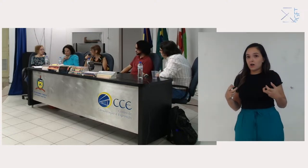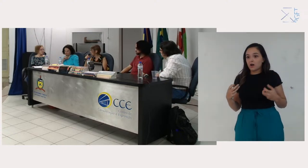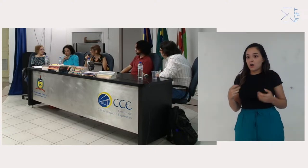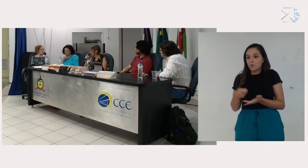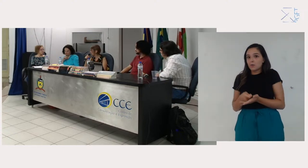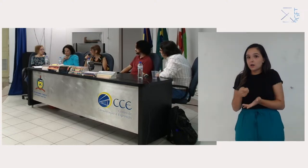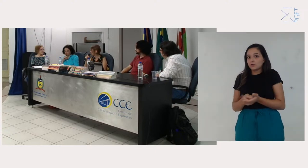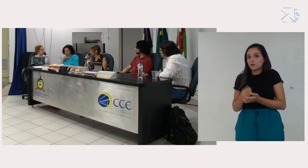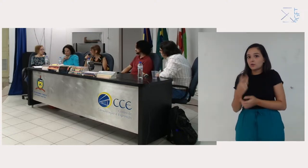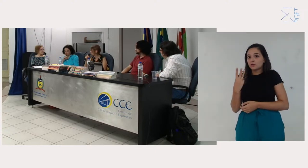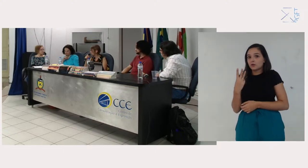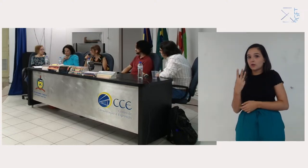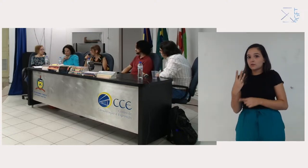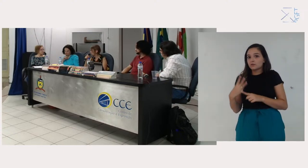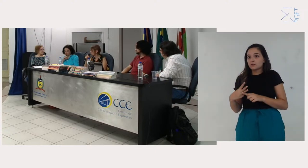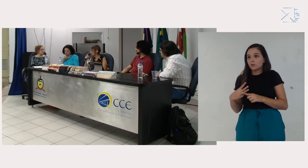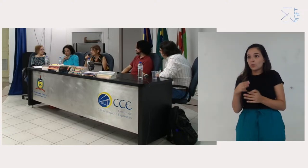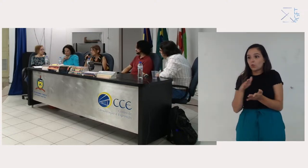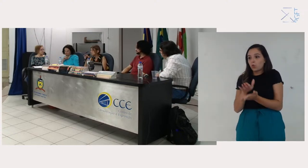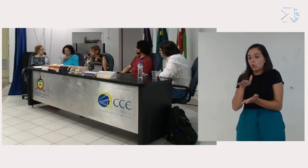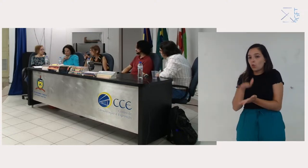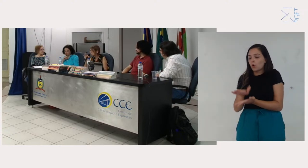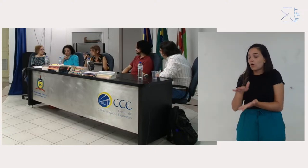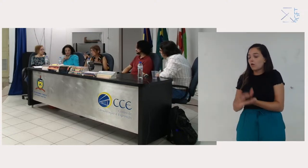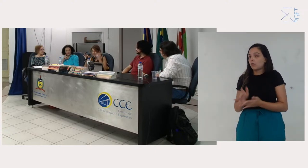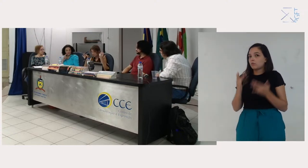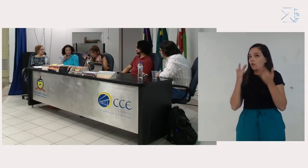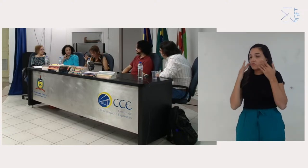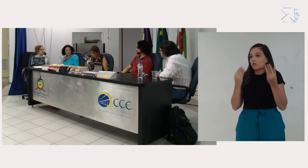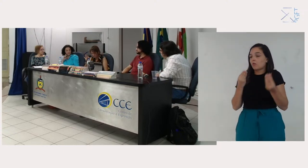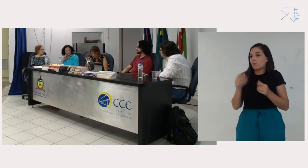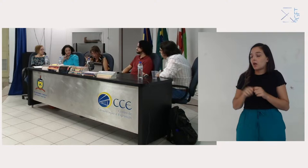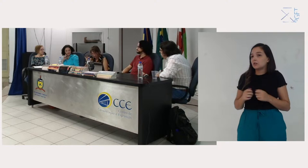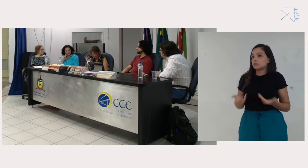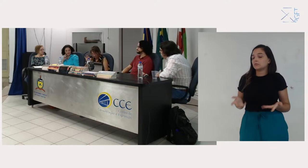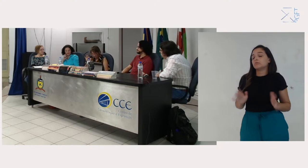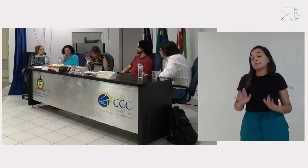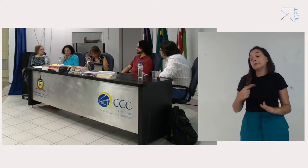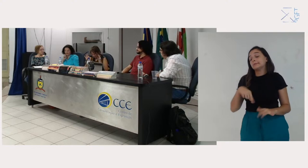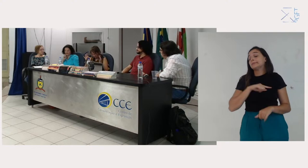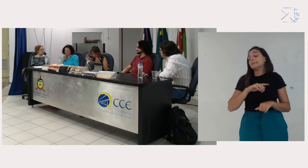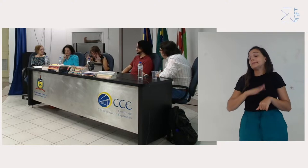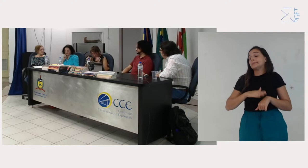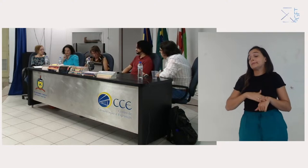que publicar três números. Nem sei como a gente faz isso, mas faz.